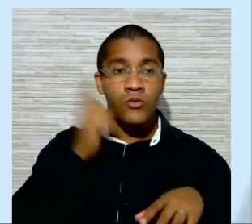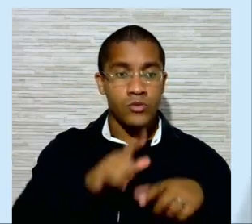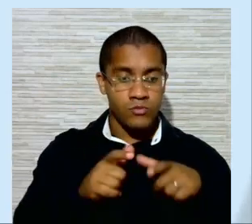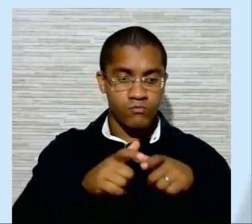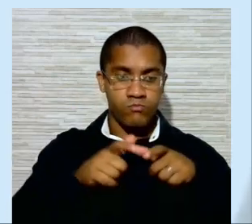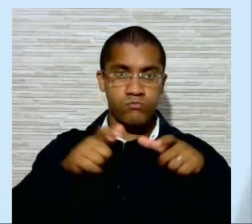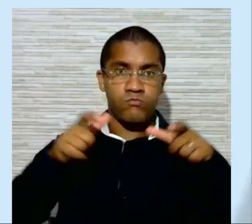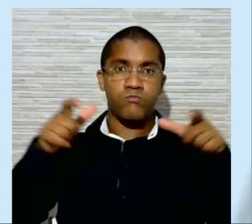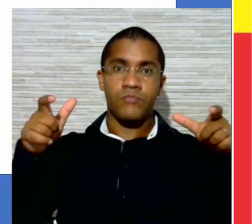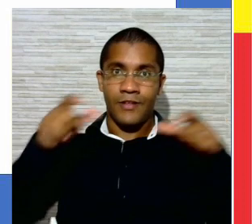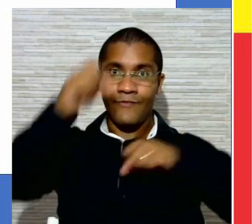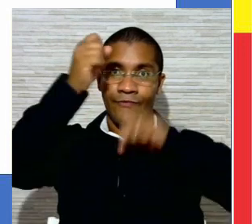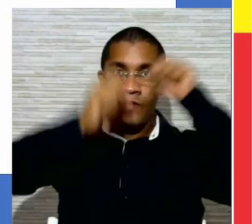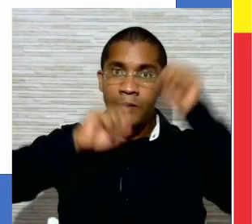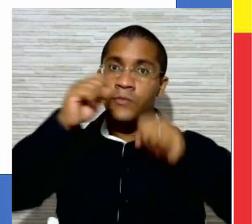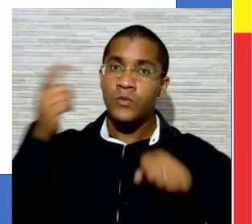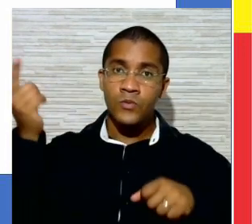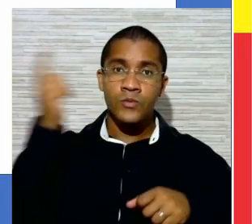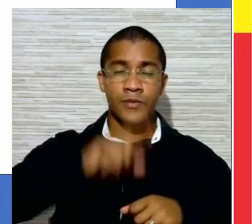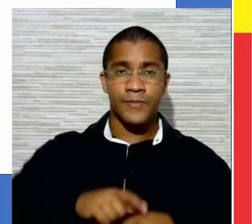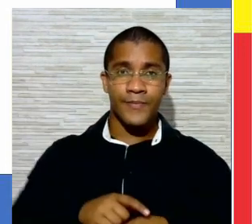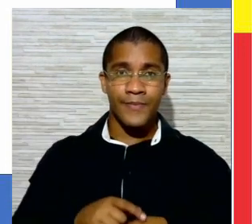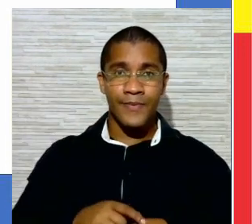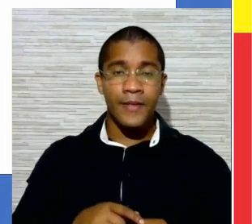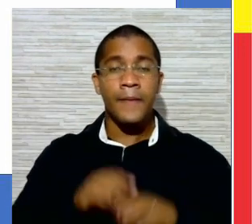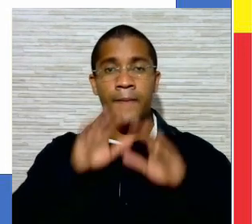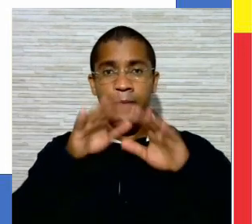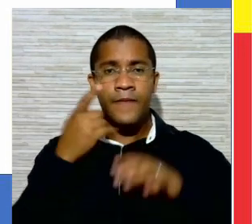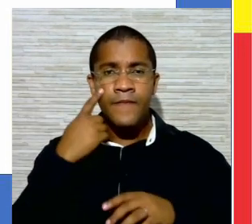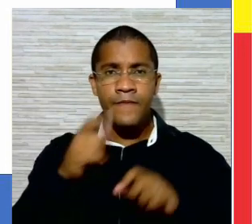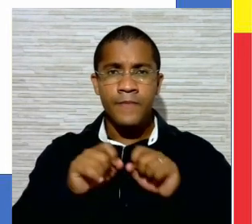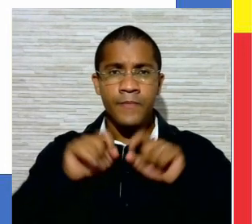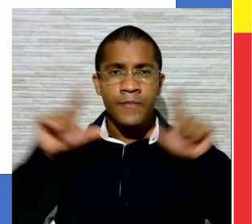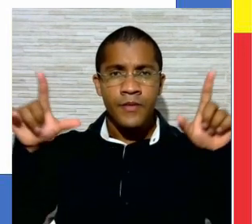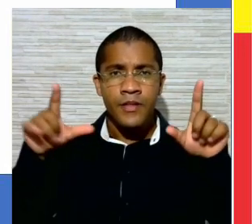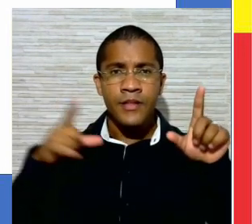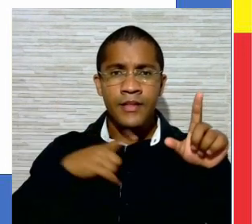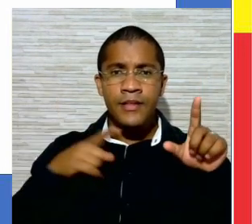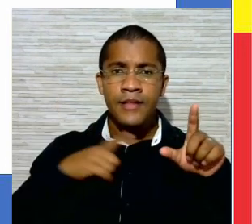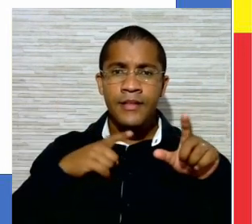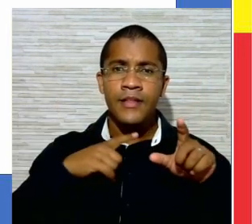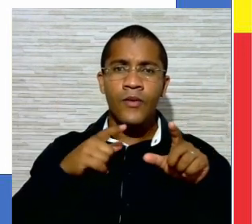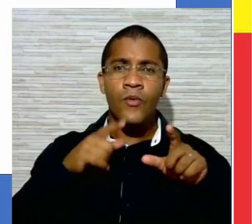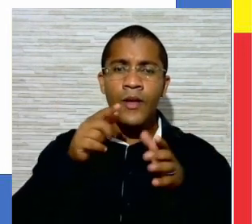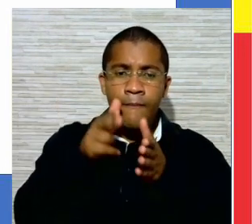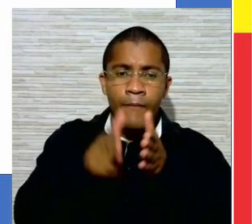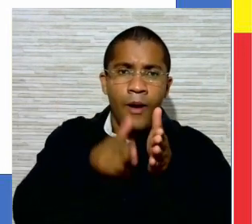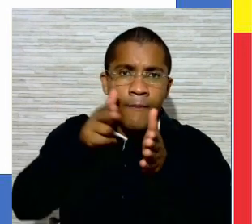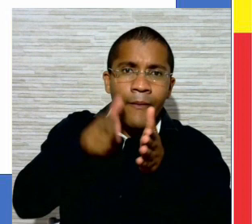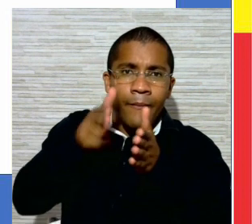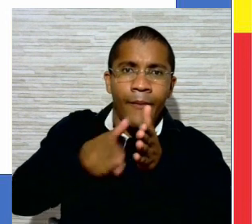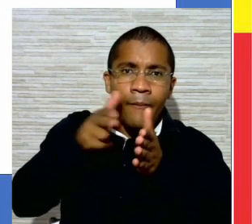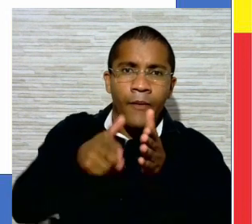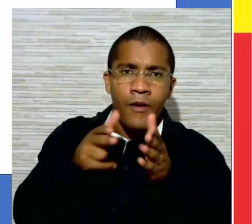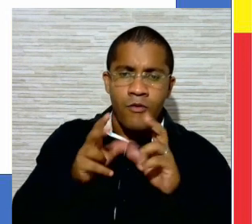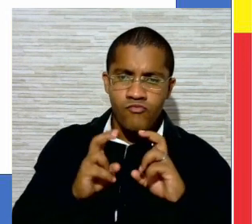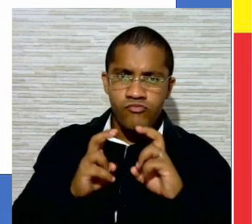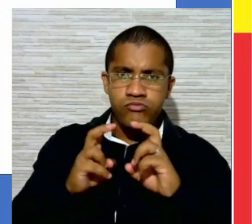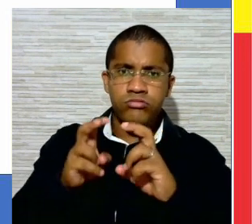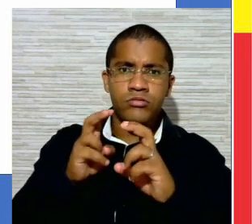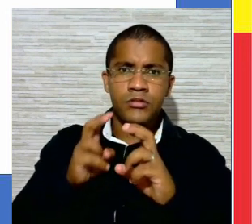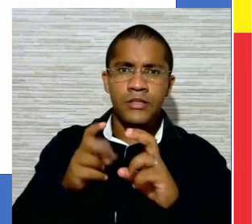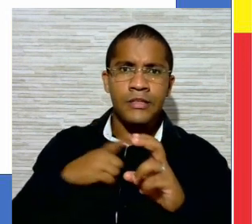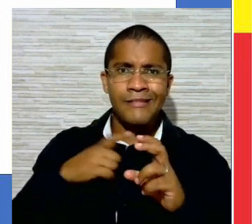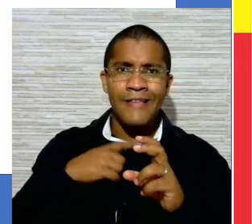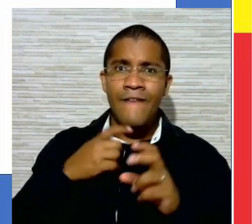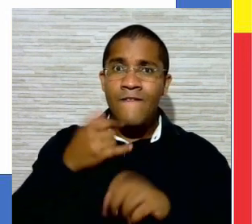essa indústria do metal, né? Então, como você acompanha na tela, você observa aí uma produção de locomotivas, né? Enormes trens